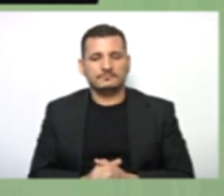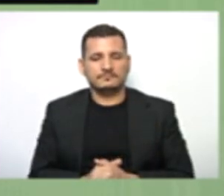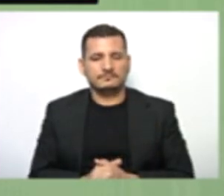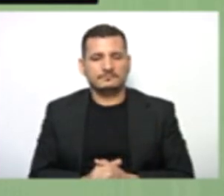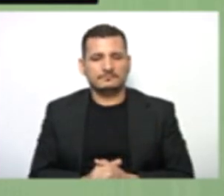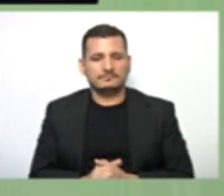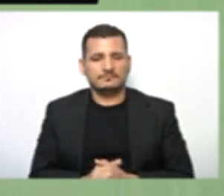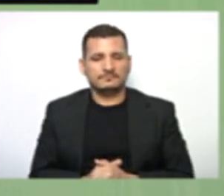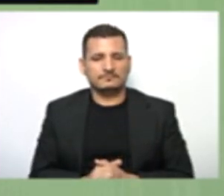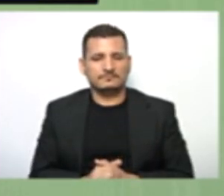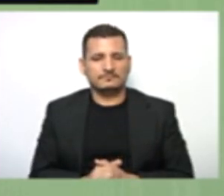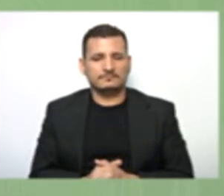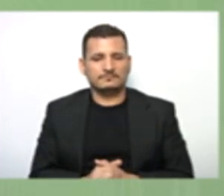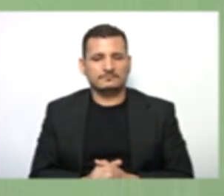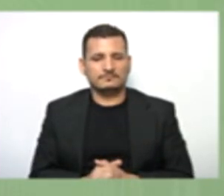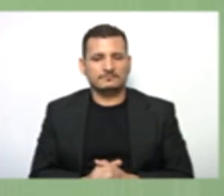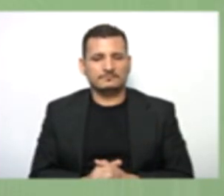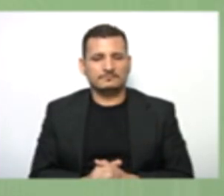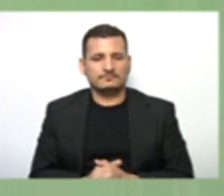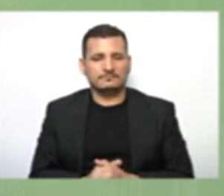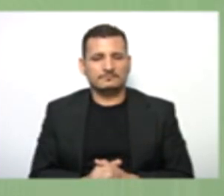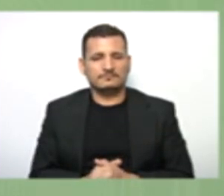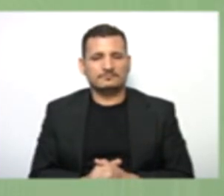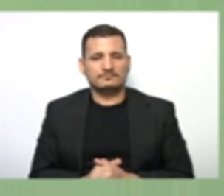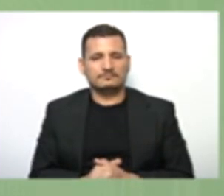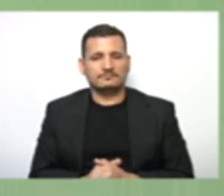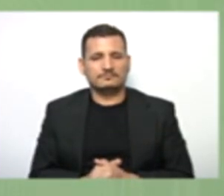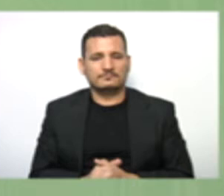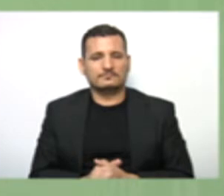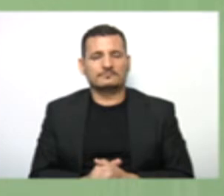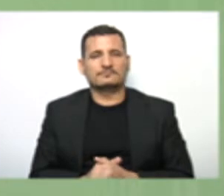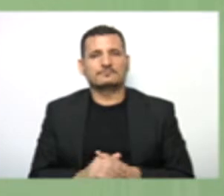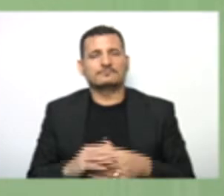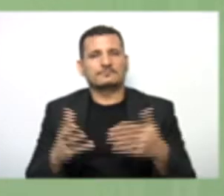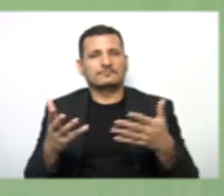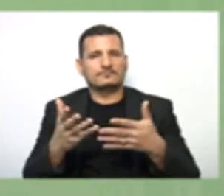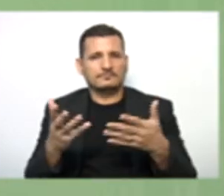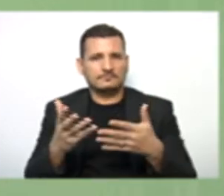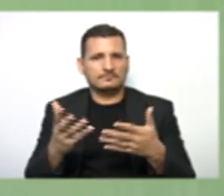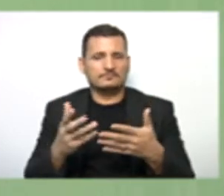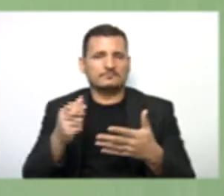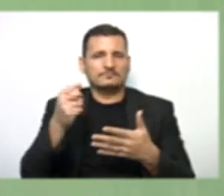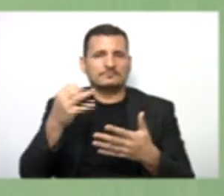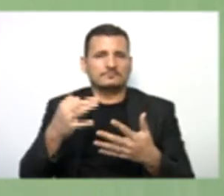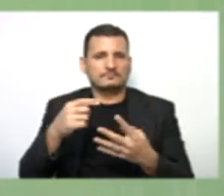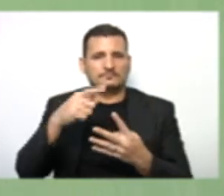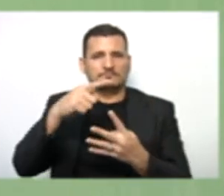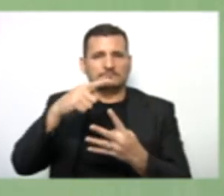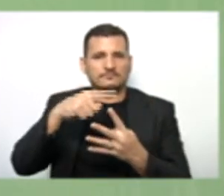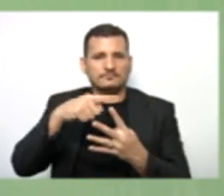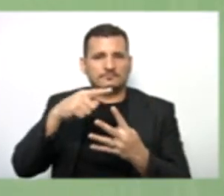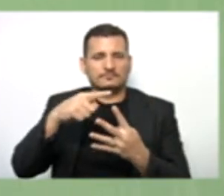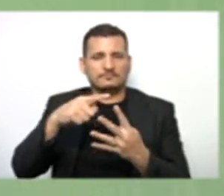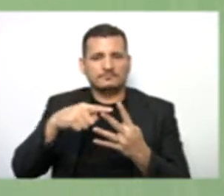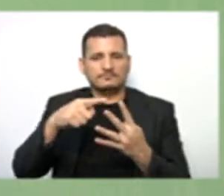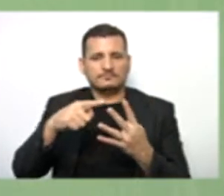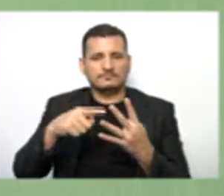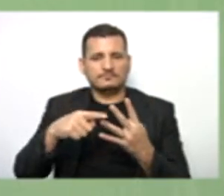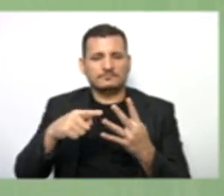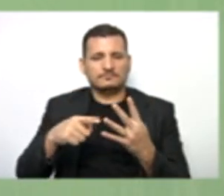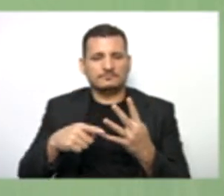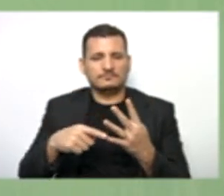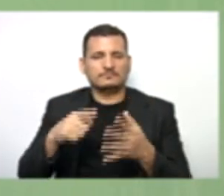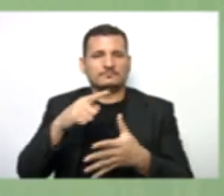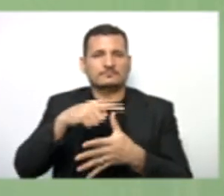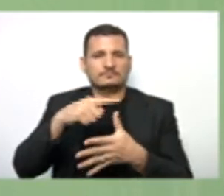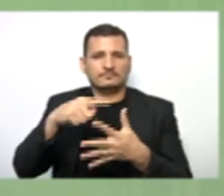Ótimo. Ok, falamos dos nossos estados, vamos falar então dos tipos que esses processos podem